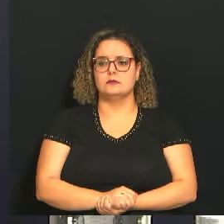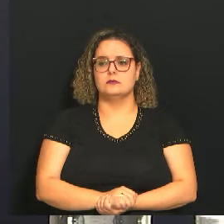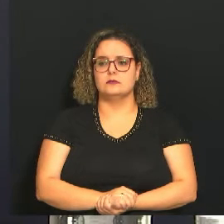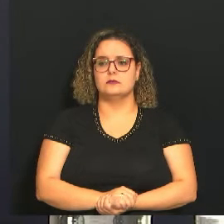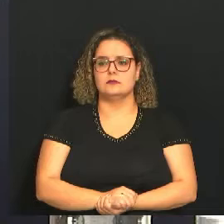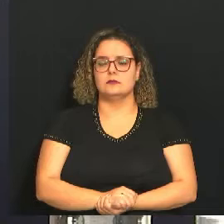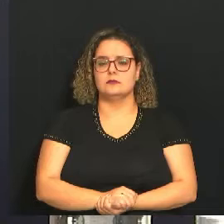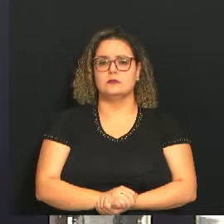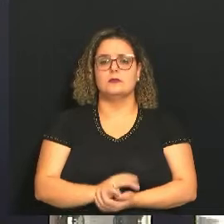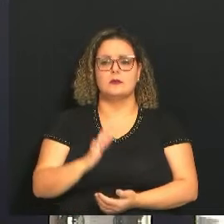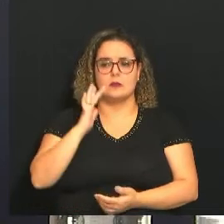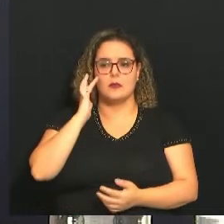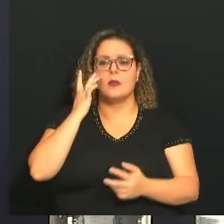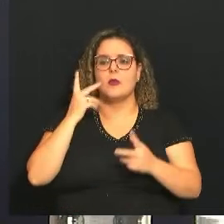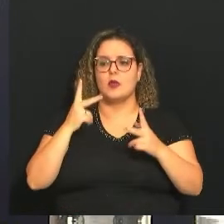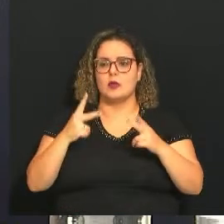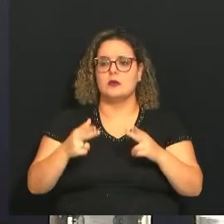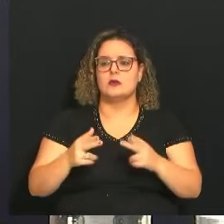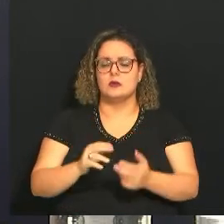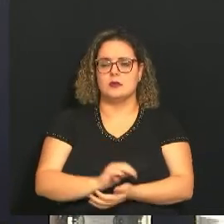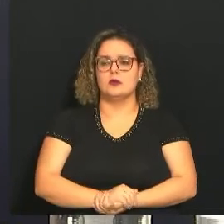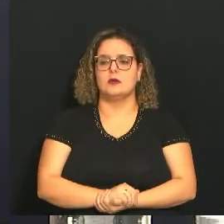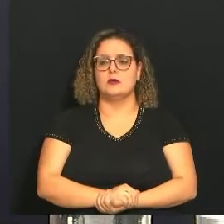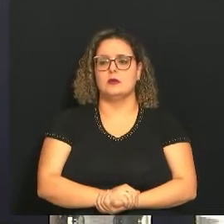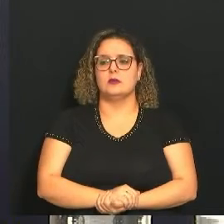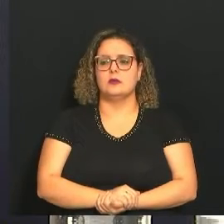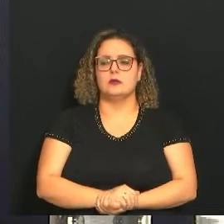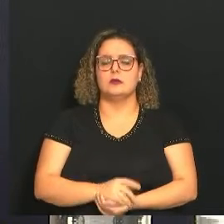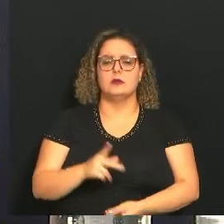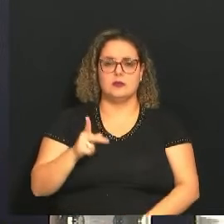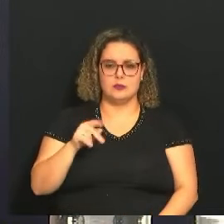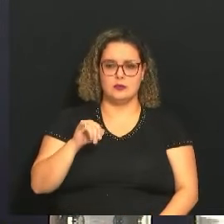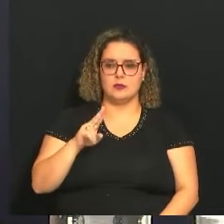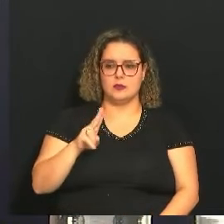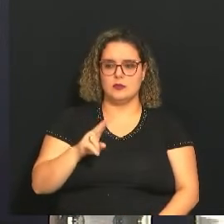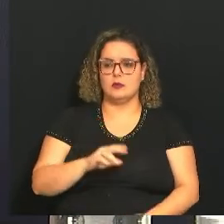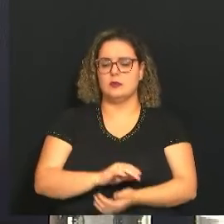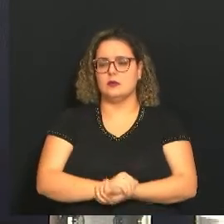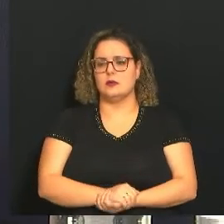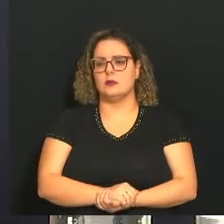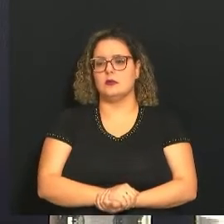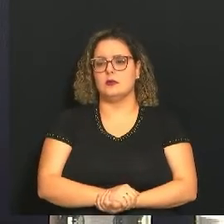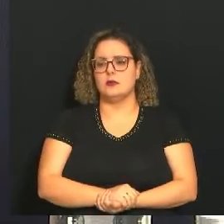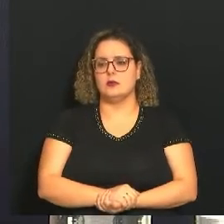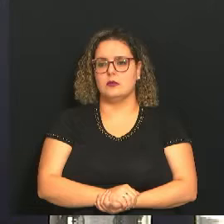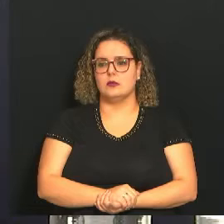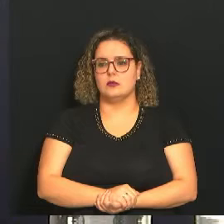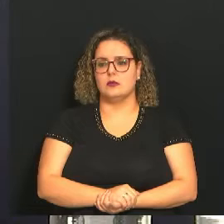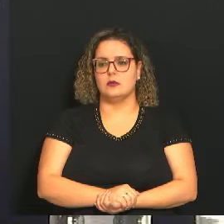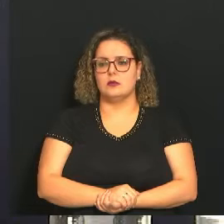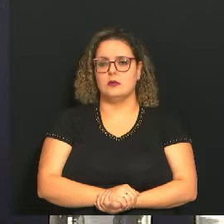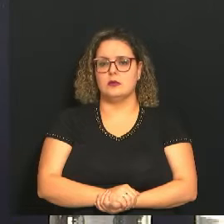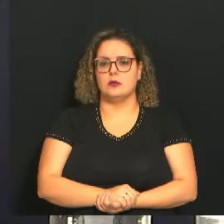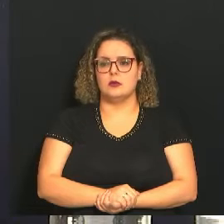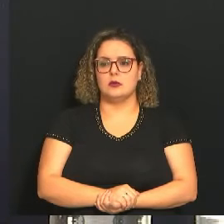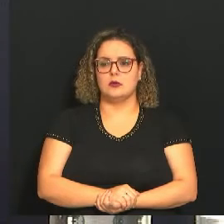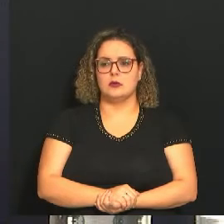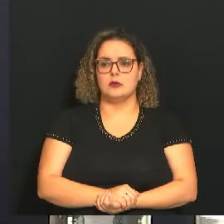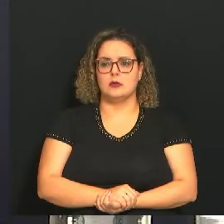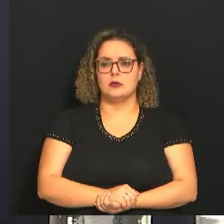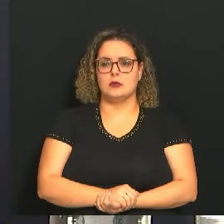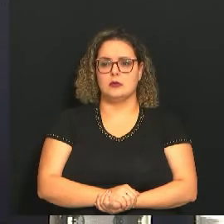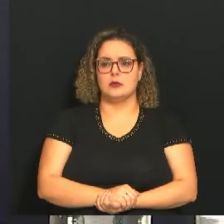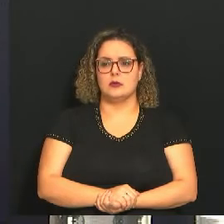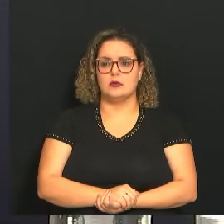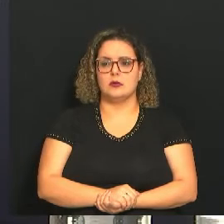Eu acho que deu uma congelada, né? O Pio aí. Será que ele tá por aqui? Pio, você